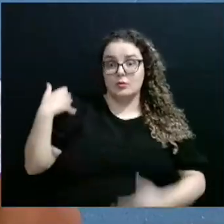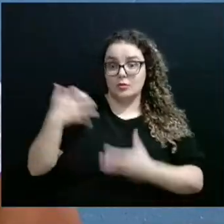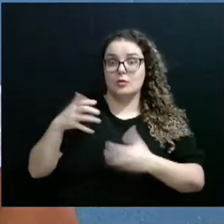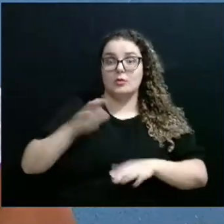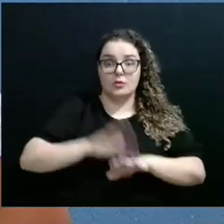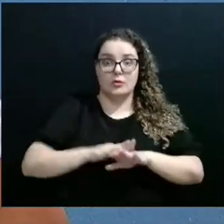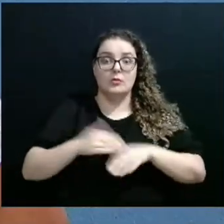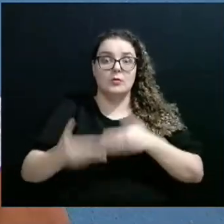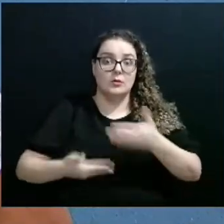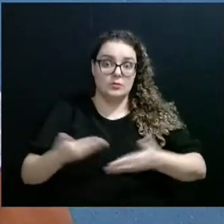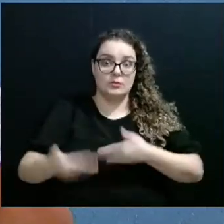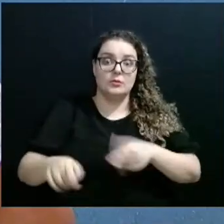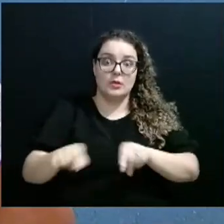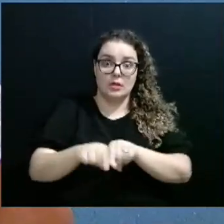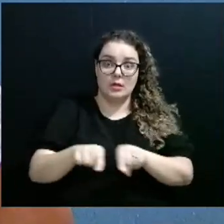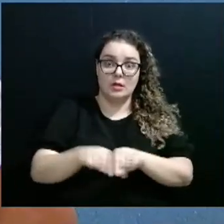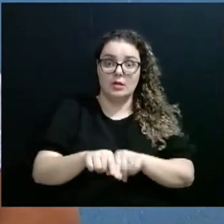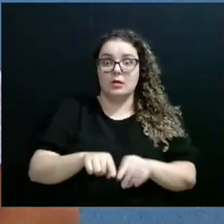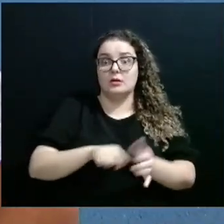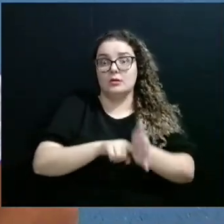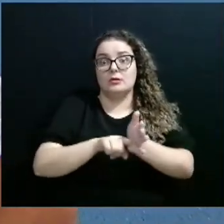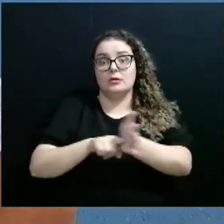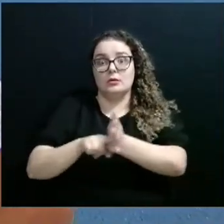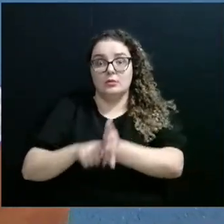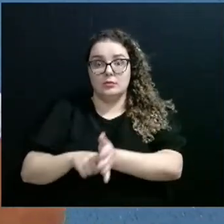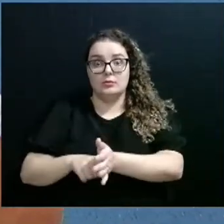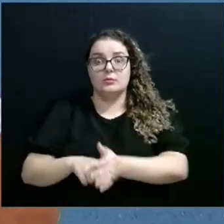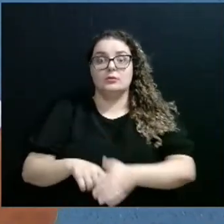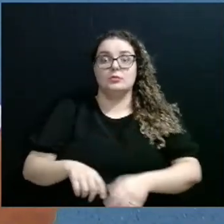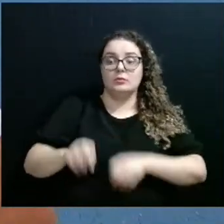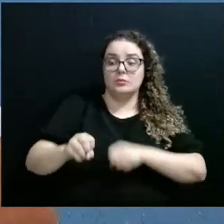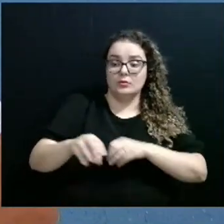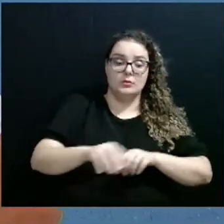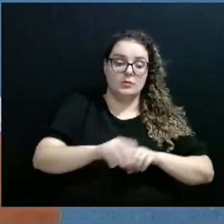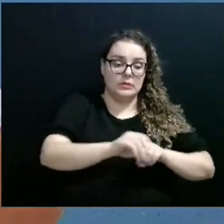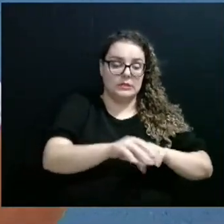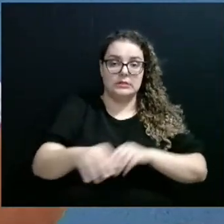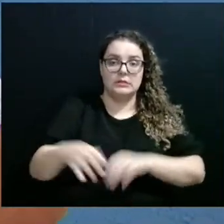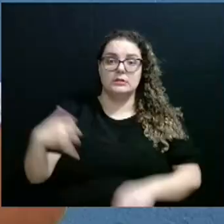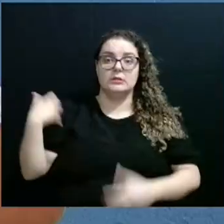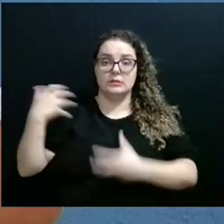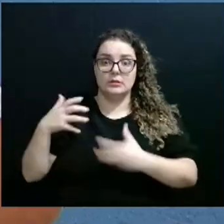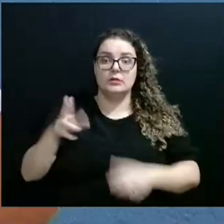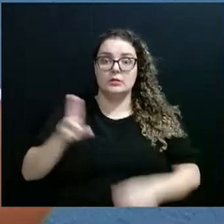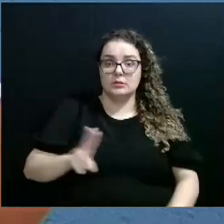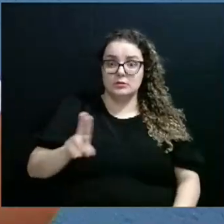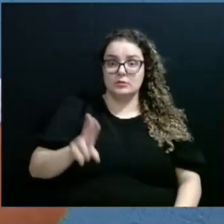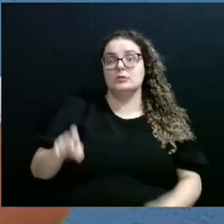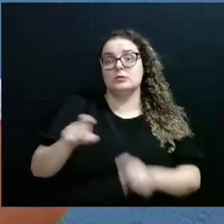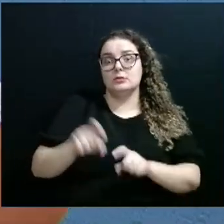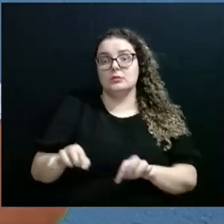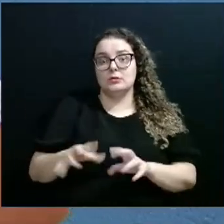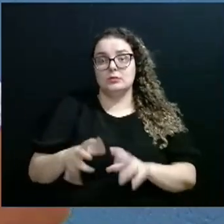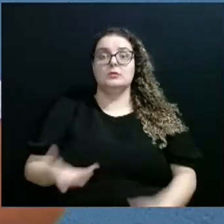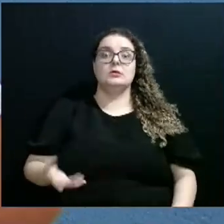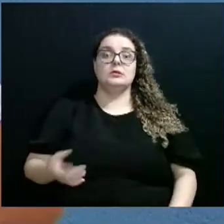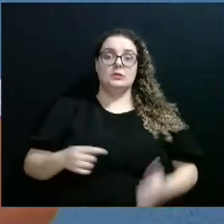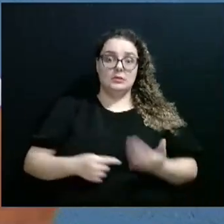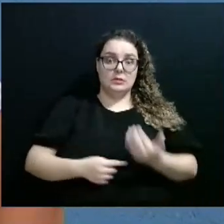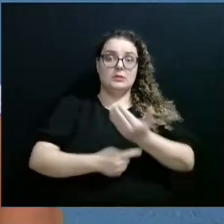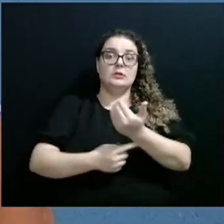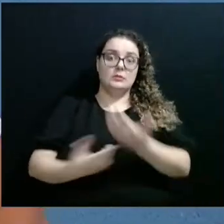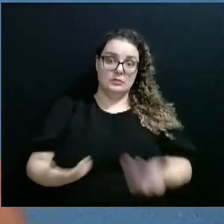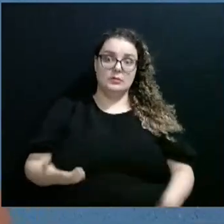que gostam de pesquisar. Os educadores ensinam os idosos a mexer no computador, a tecnologia. Isso vai ajudar muito